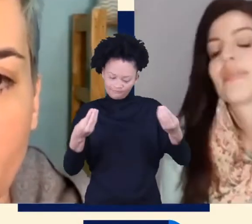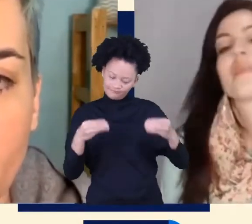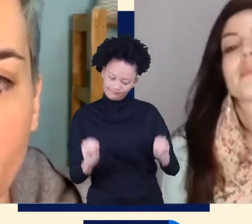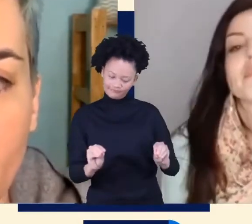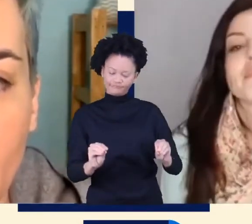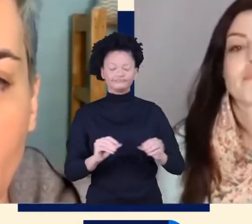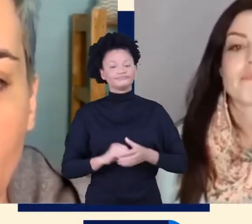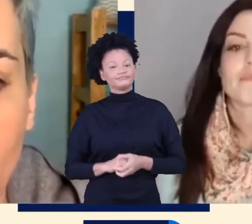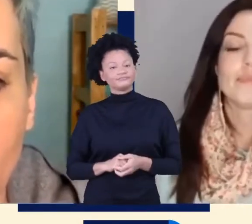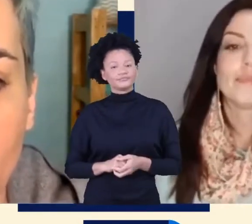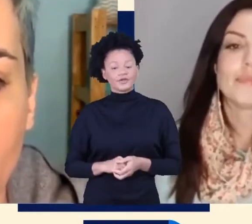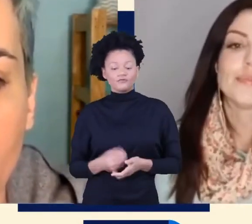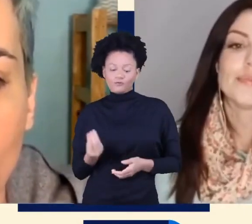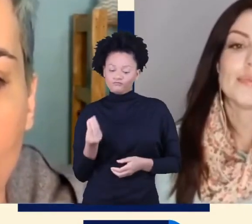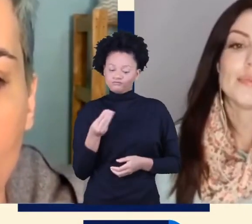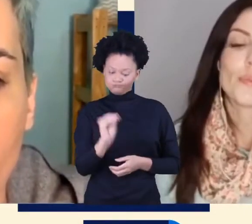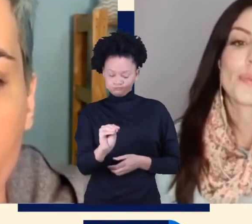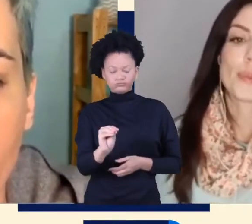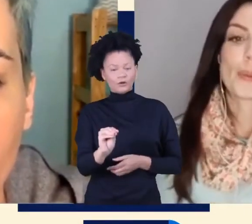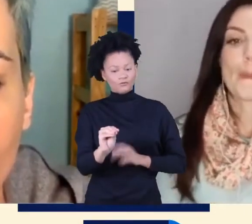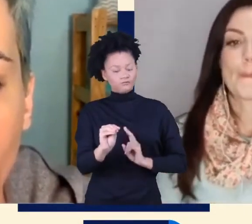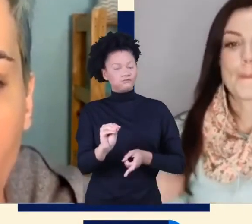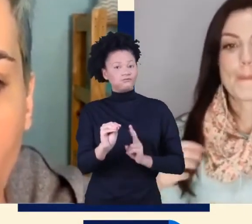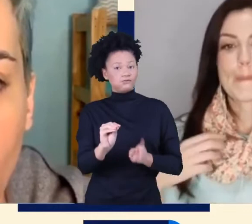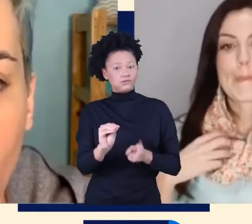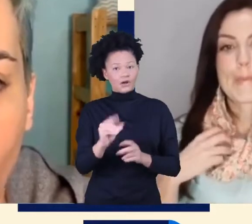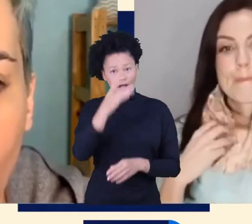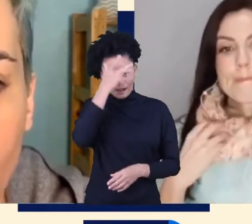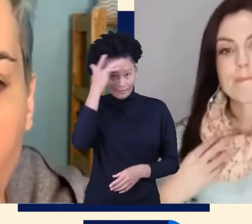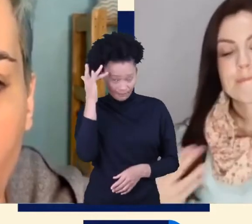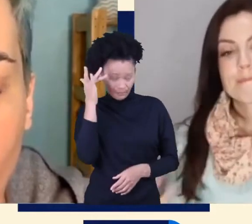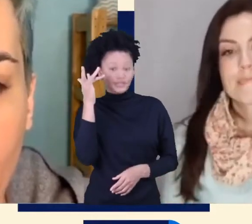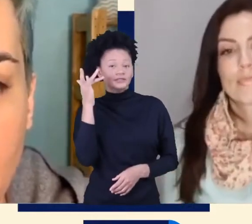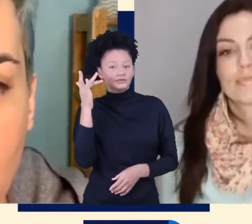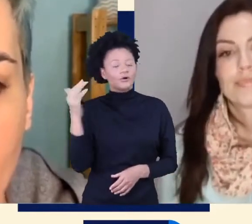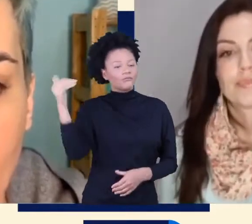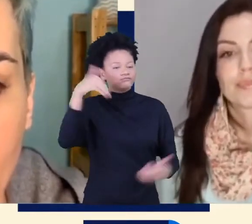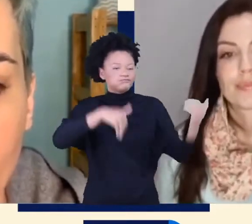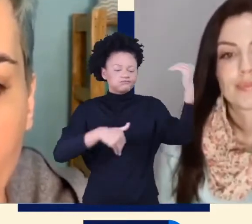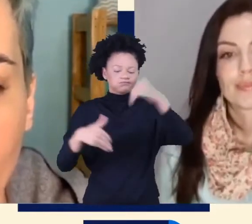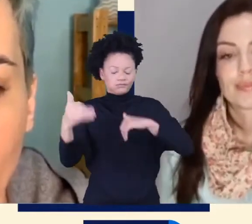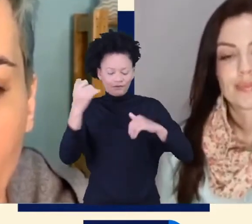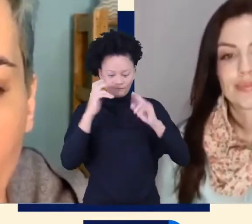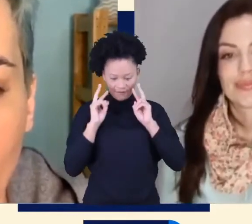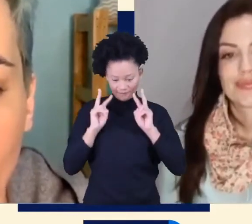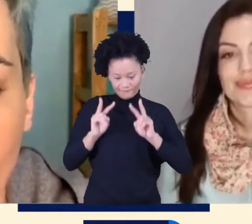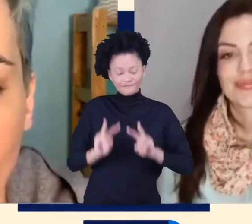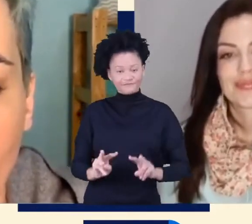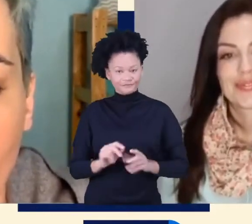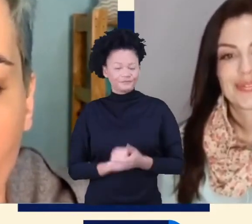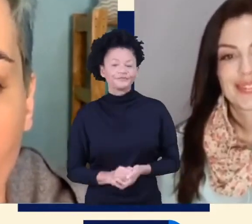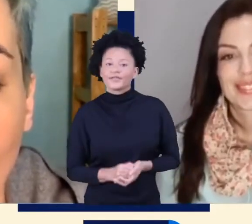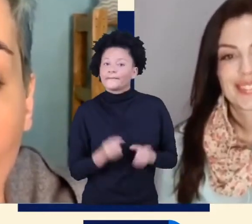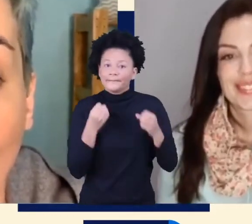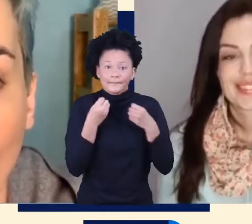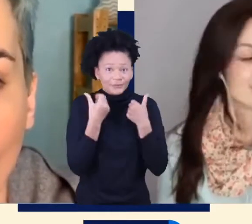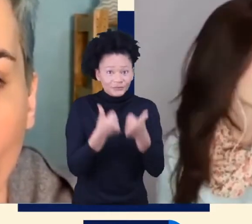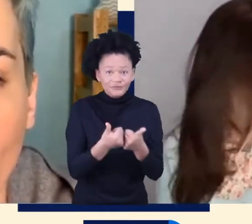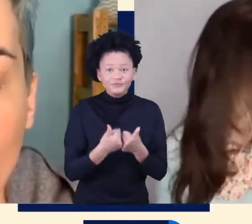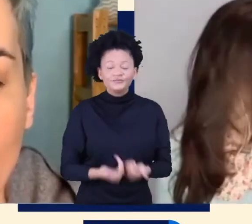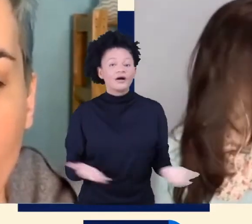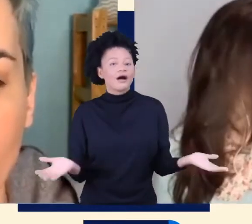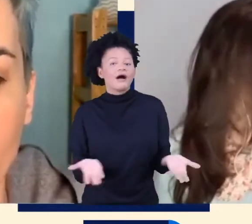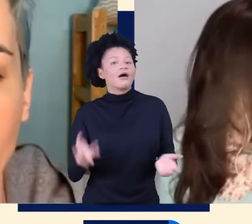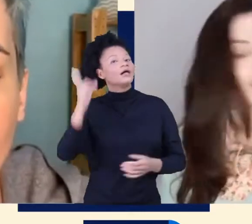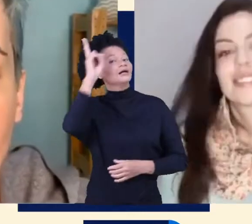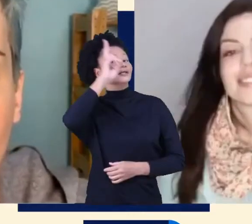hoje. Vou deixar fixo aqui, que aí quem entrar vai saber. Pera lá. Bom,